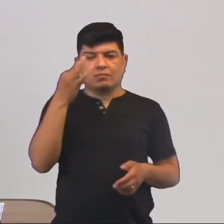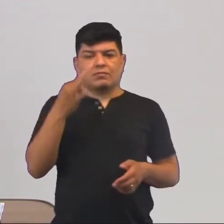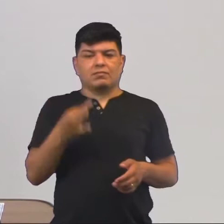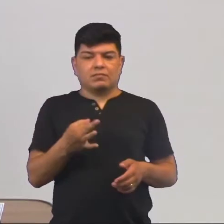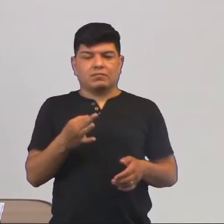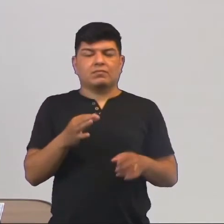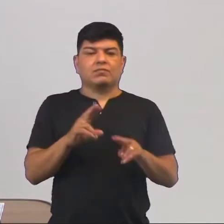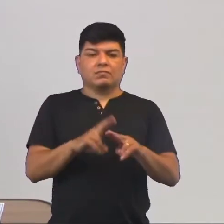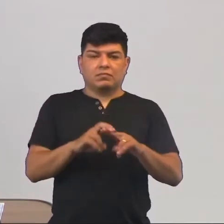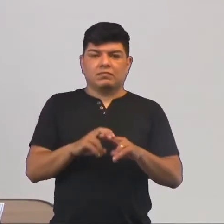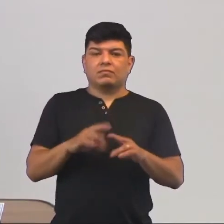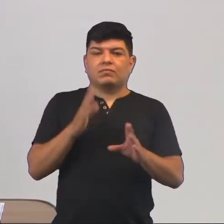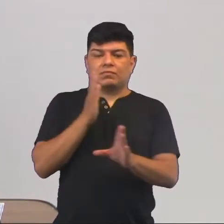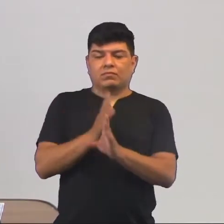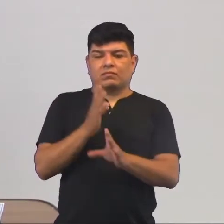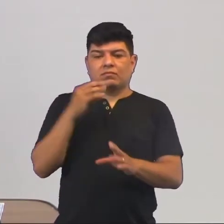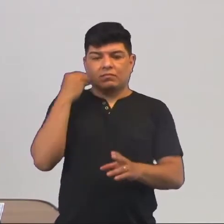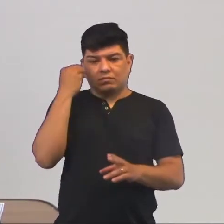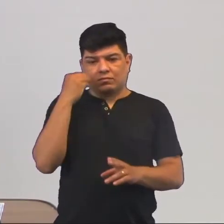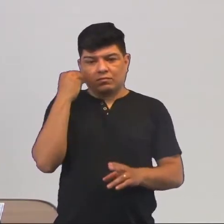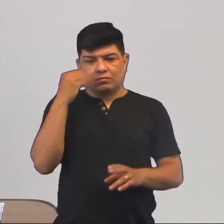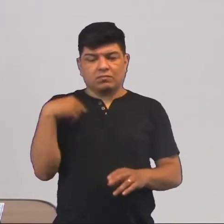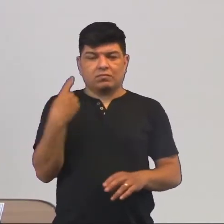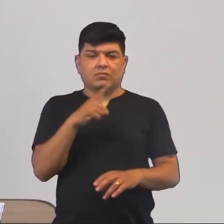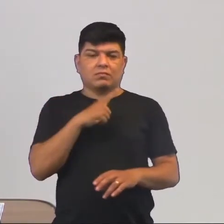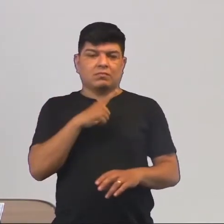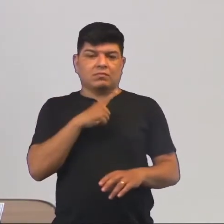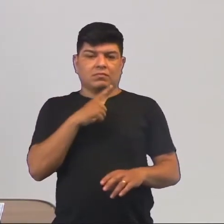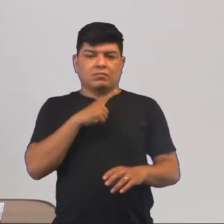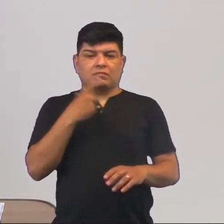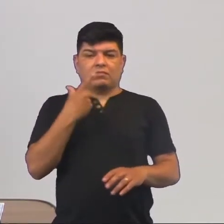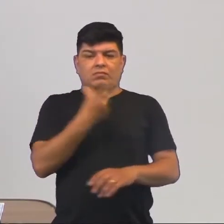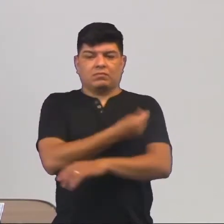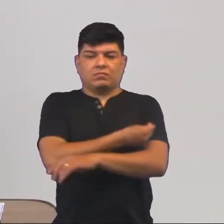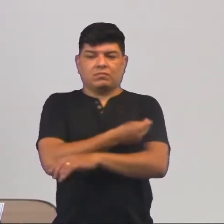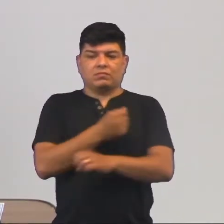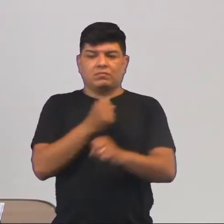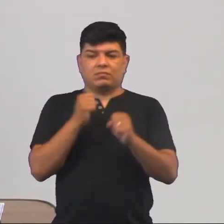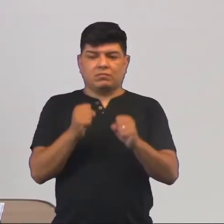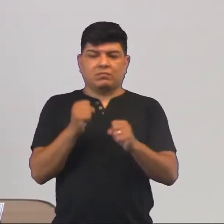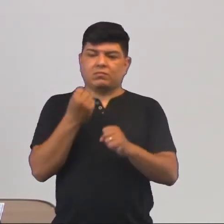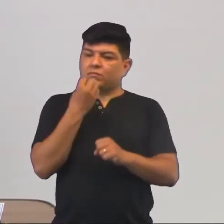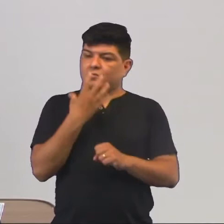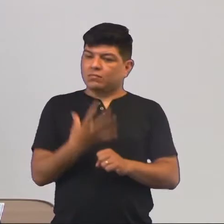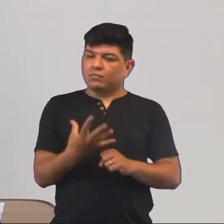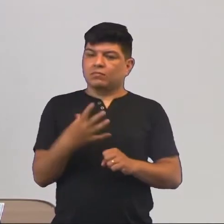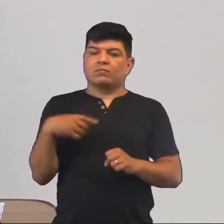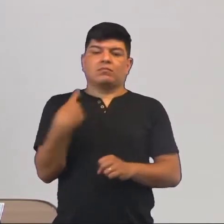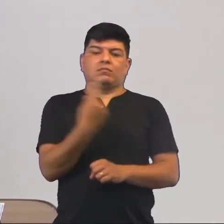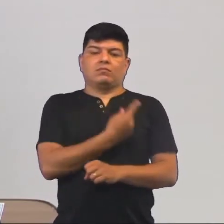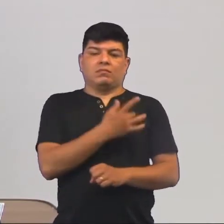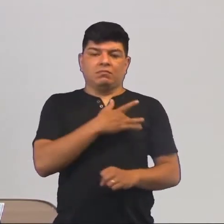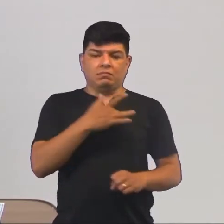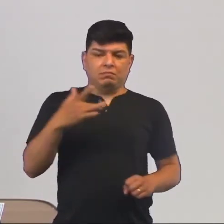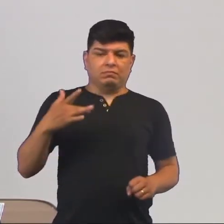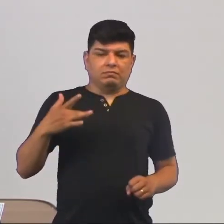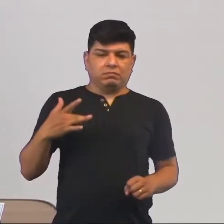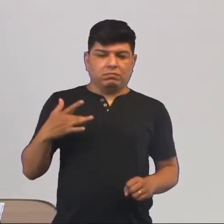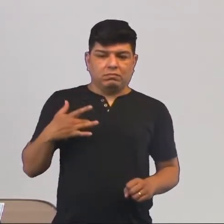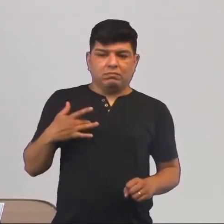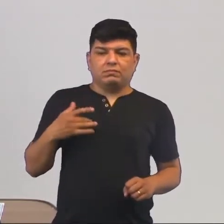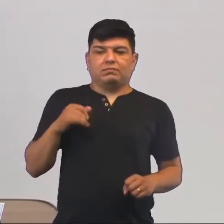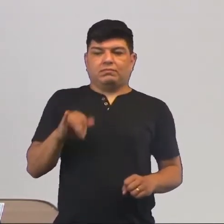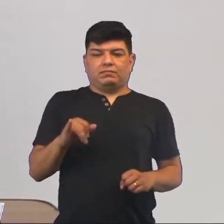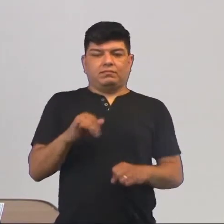deram certo, né? Graças a esses experimentos, nós temos as vacinas que podem nos beneficiar, de certa forma, a nossa saúde se nós